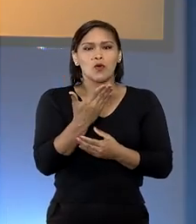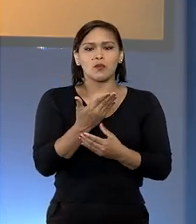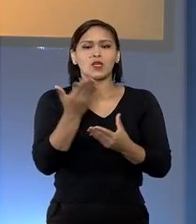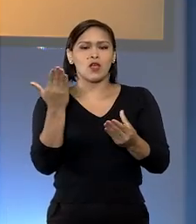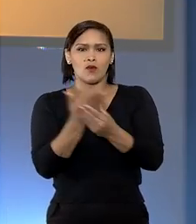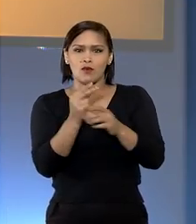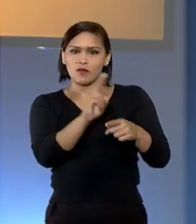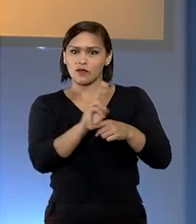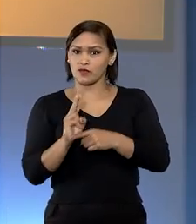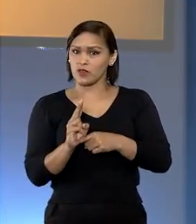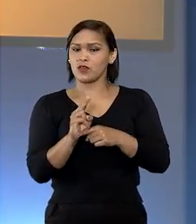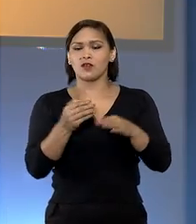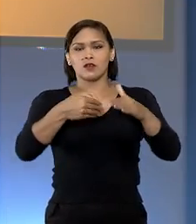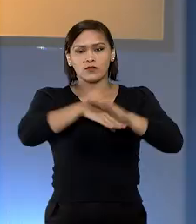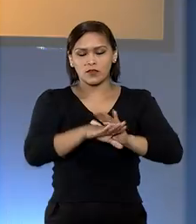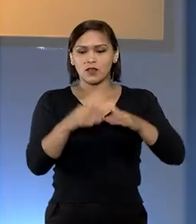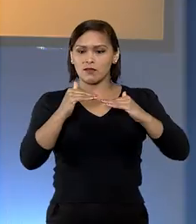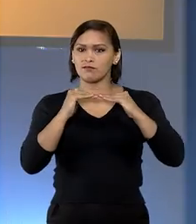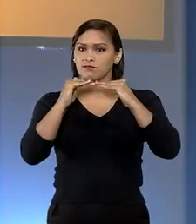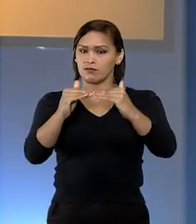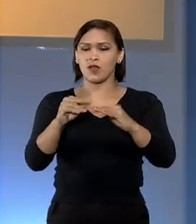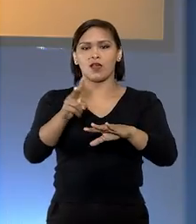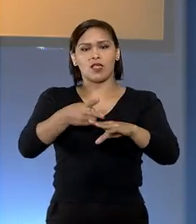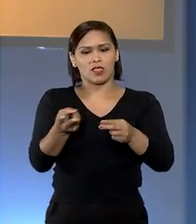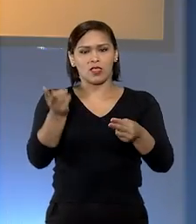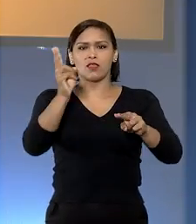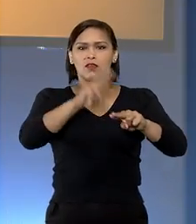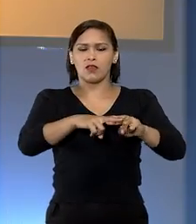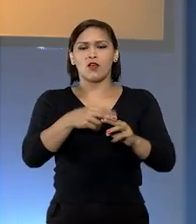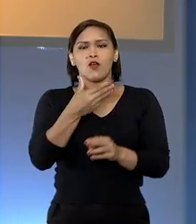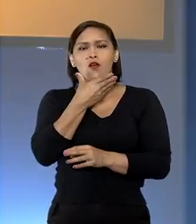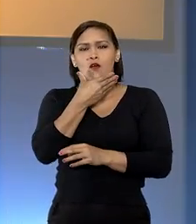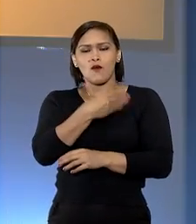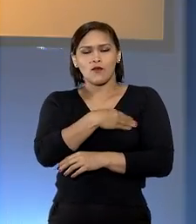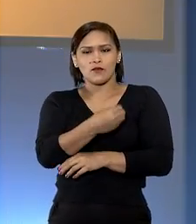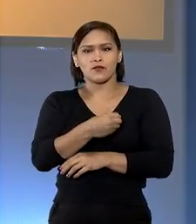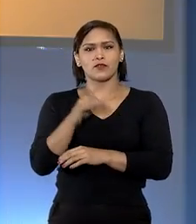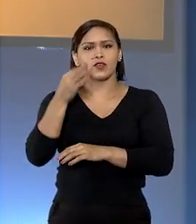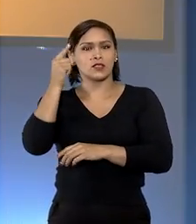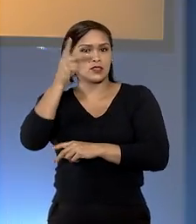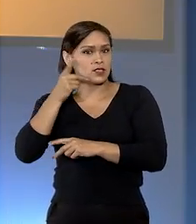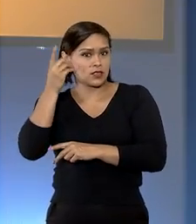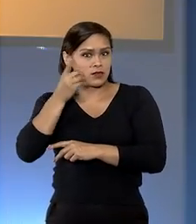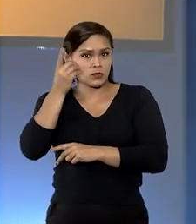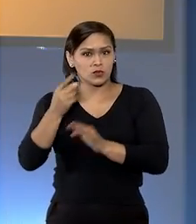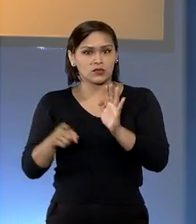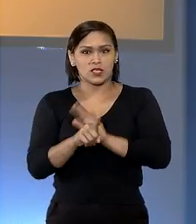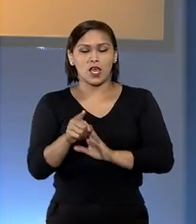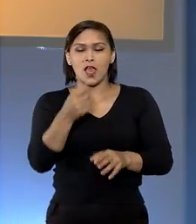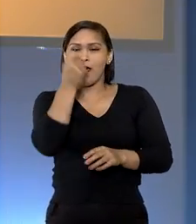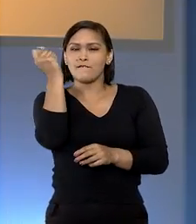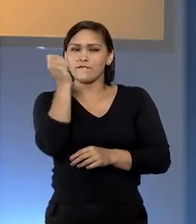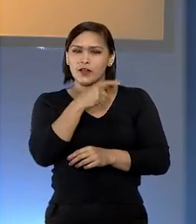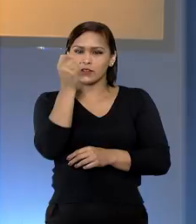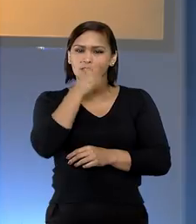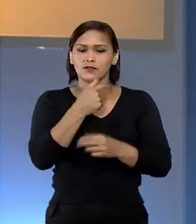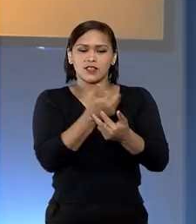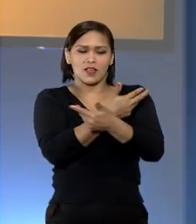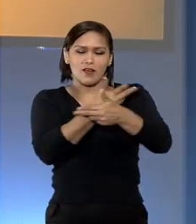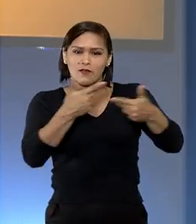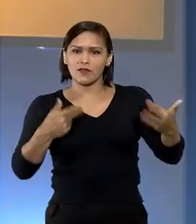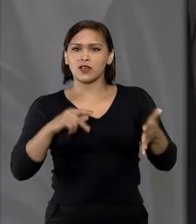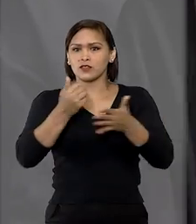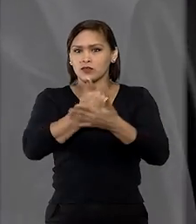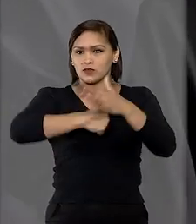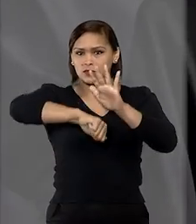liminar foi indeferido e o tribunal Manteve a prisão preventiva do filho da deputada flor de Lins acusado de falsificar